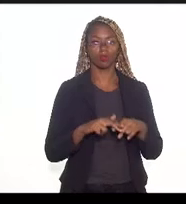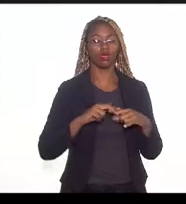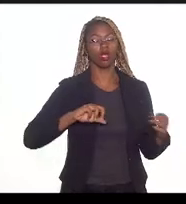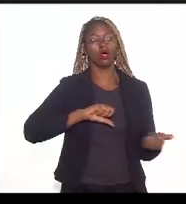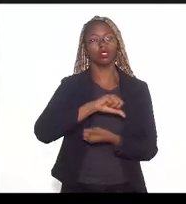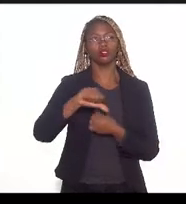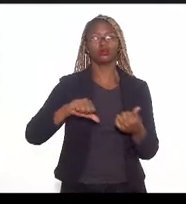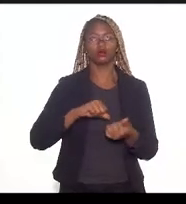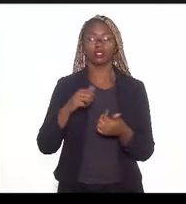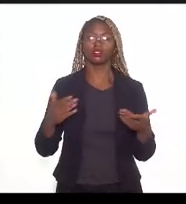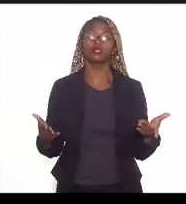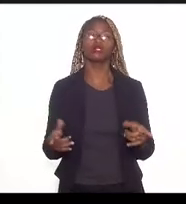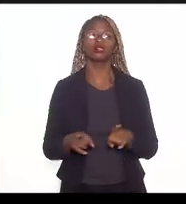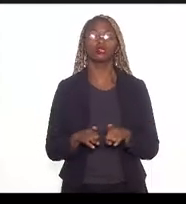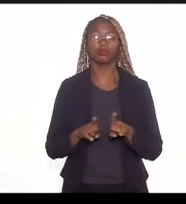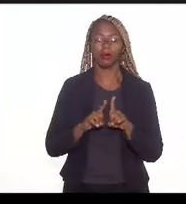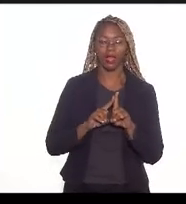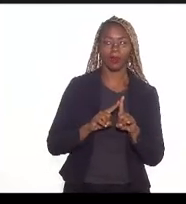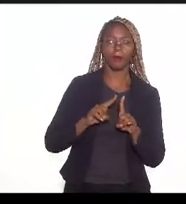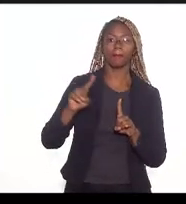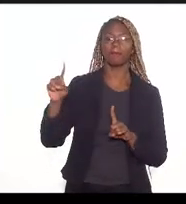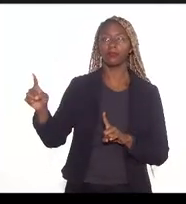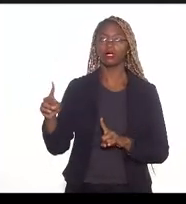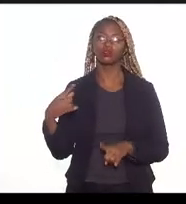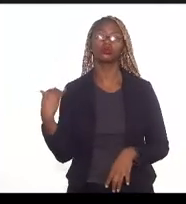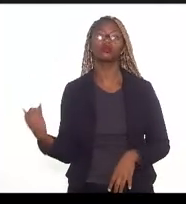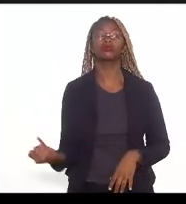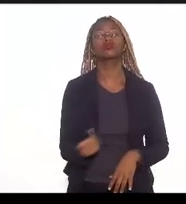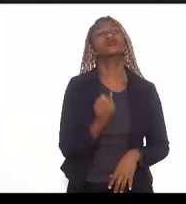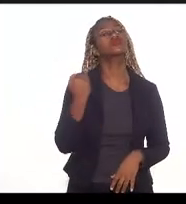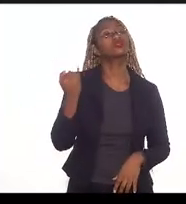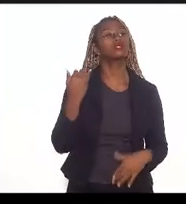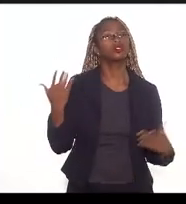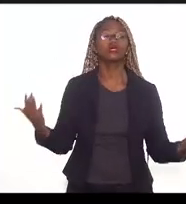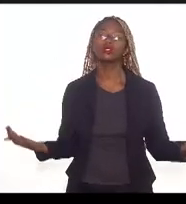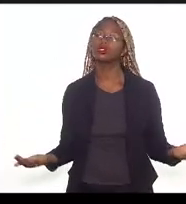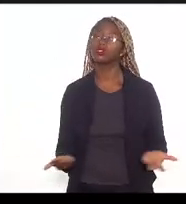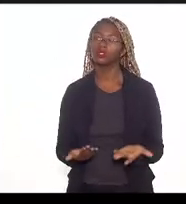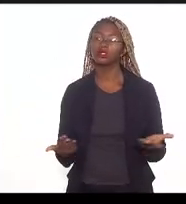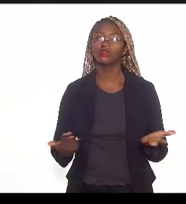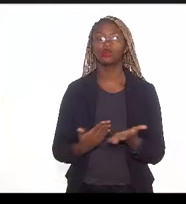tem um aumento de volume de operações considerável agora no início